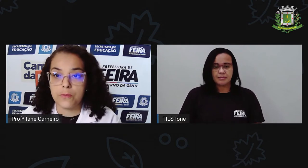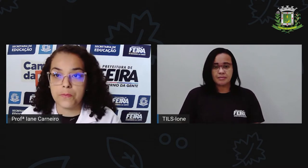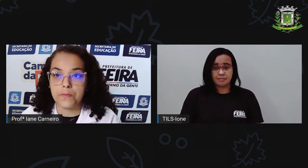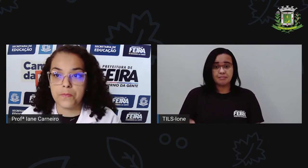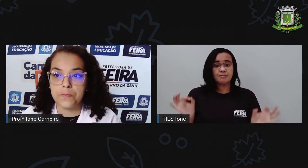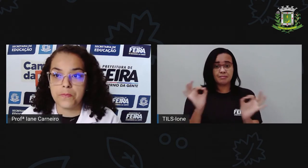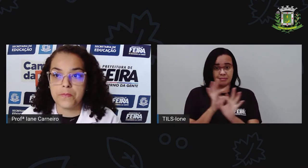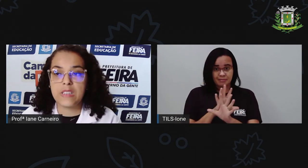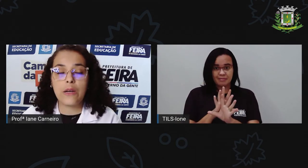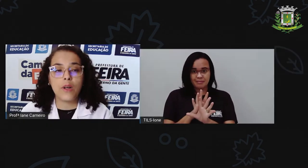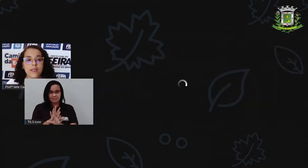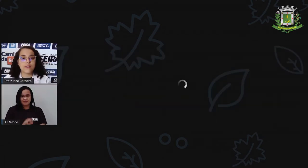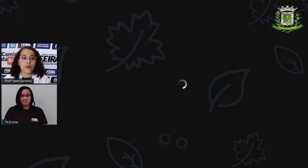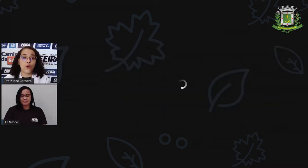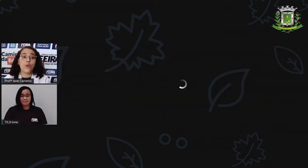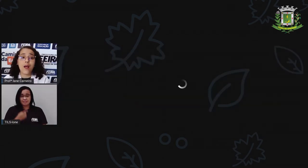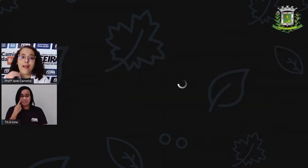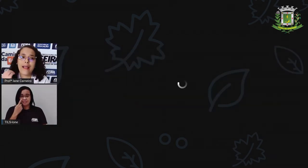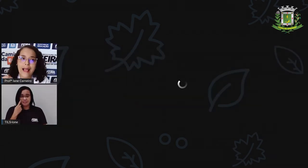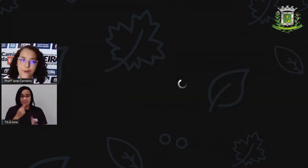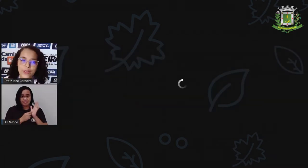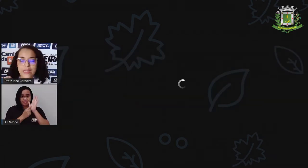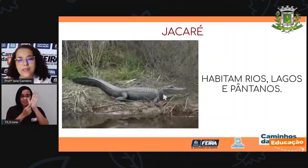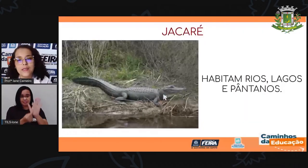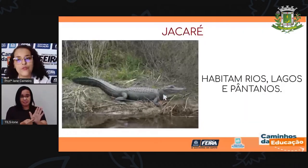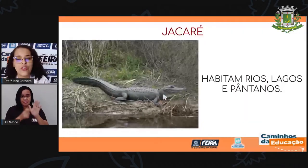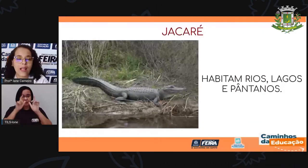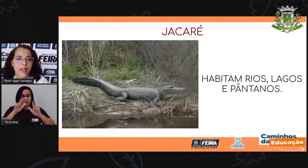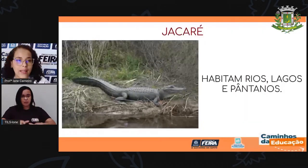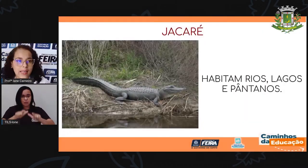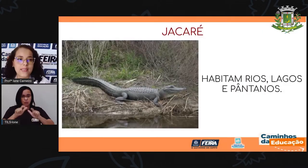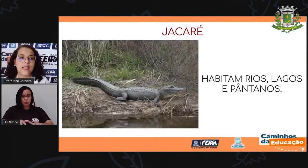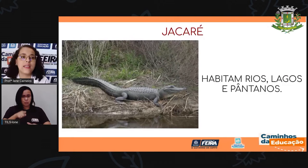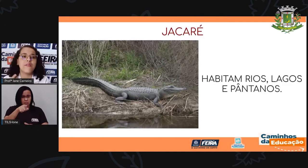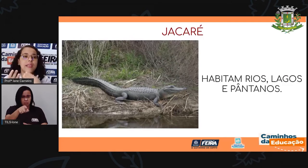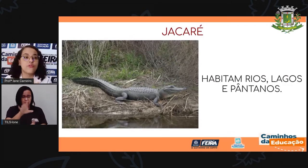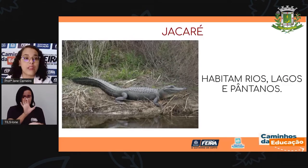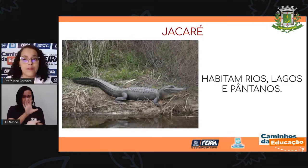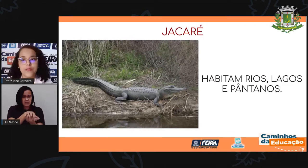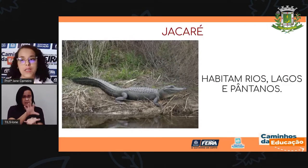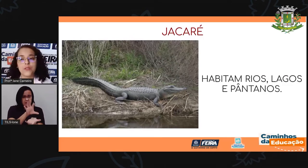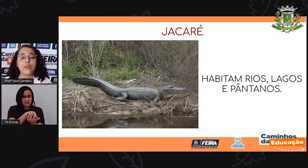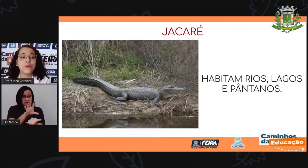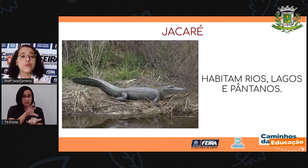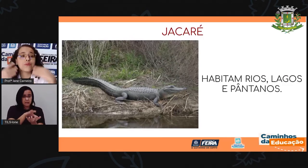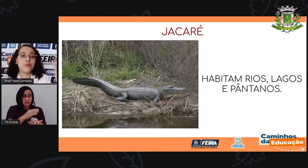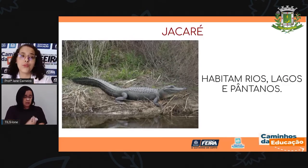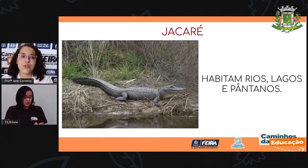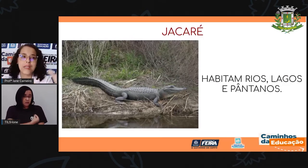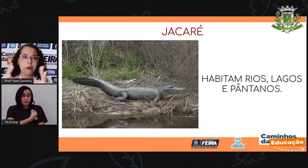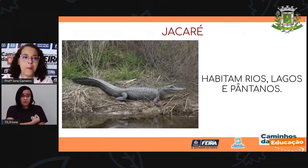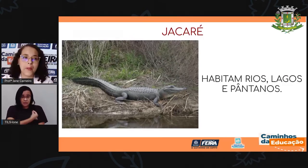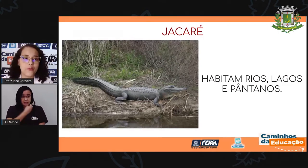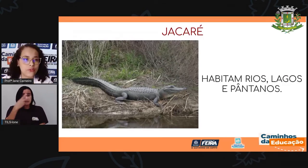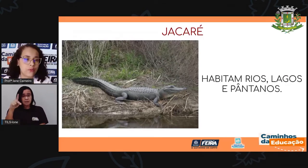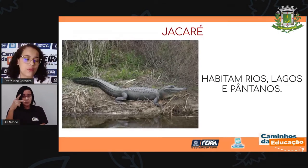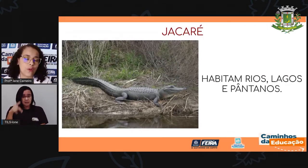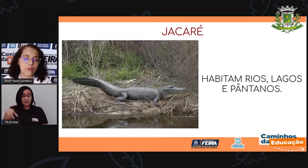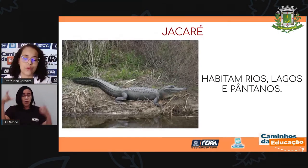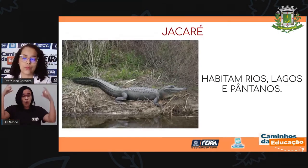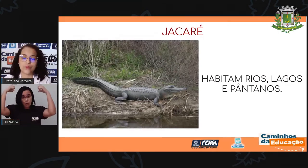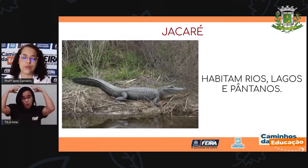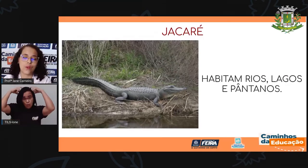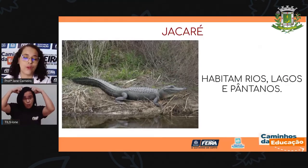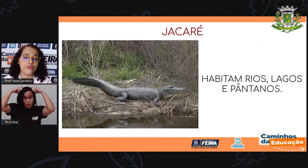Prontinho. Então, olha só. O local que os jacarés, né? Deveriam estar vivendo. Que os ursos, né? a Pró mostrou